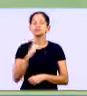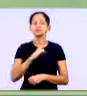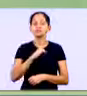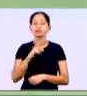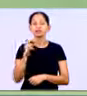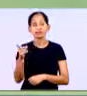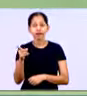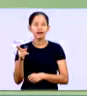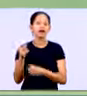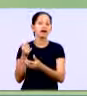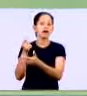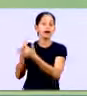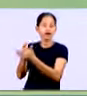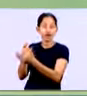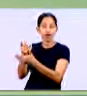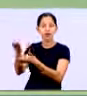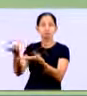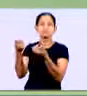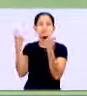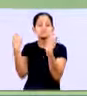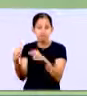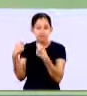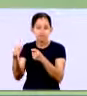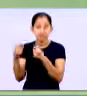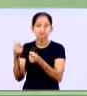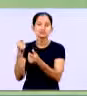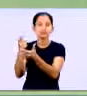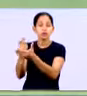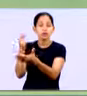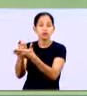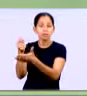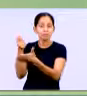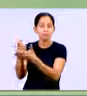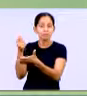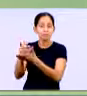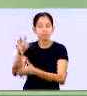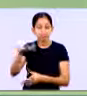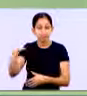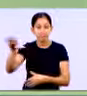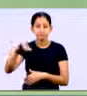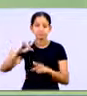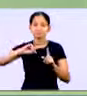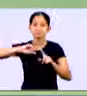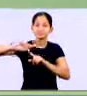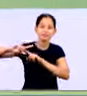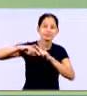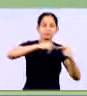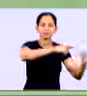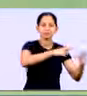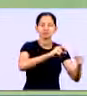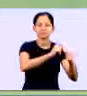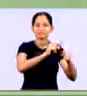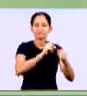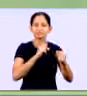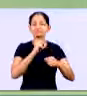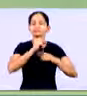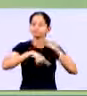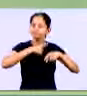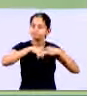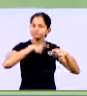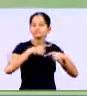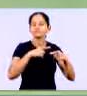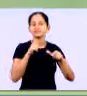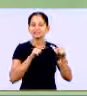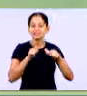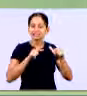de matéria-prima que precisam ser adquiridas para cumprir o orçamento de produção e gerar os